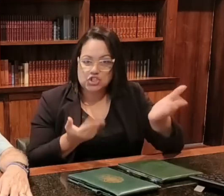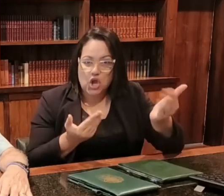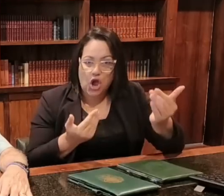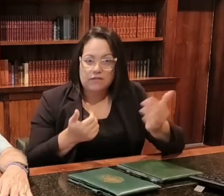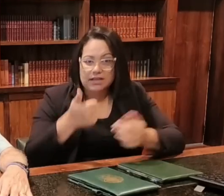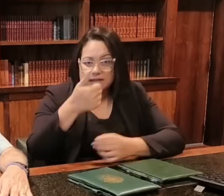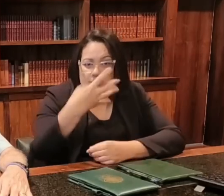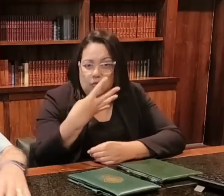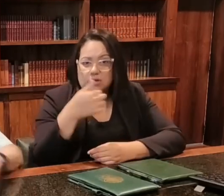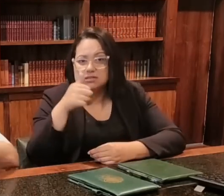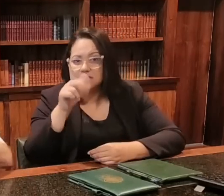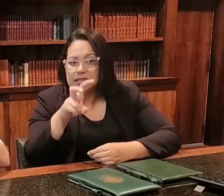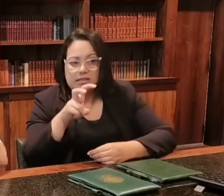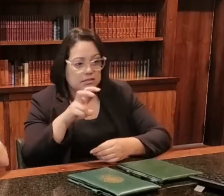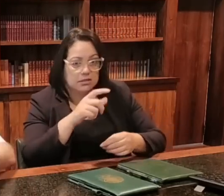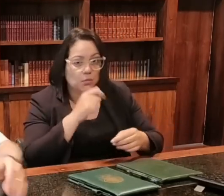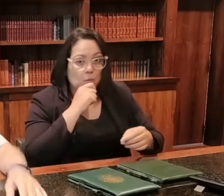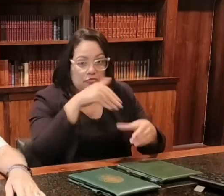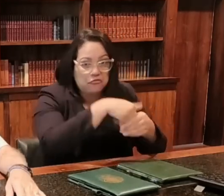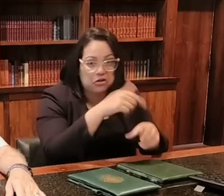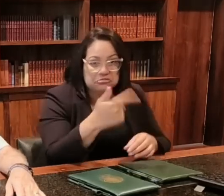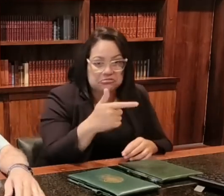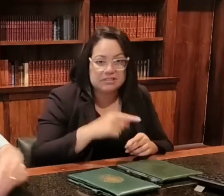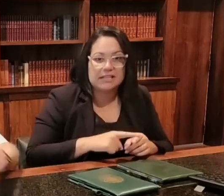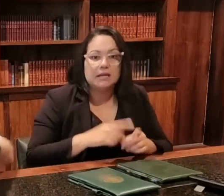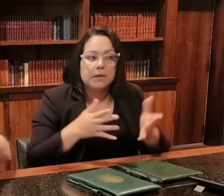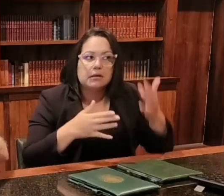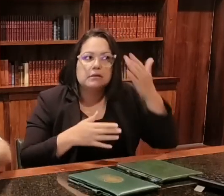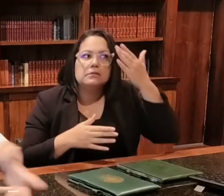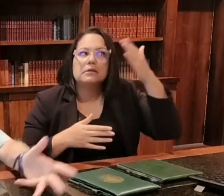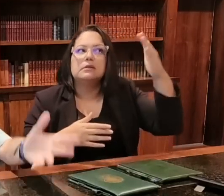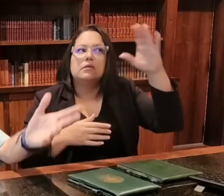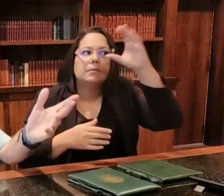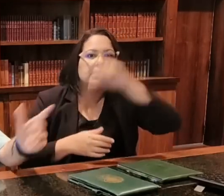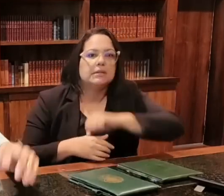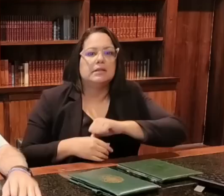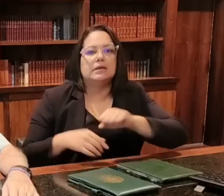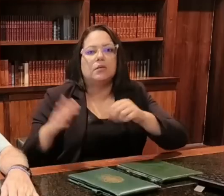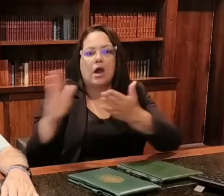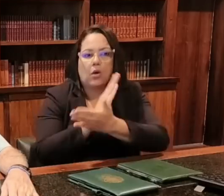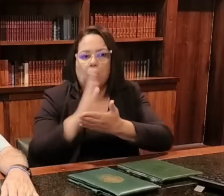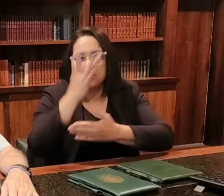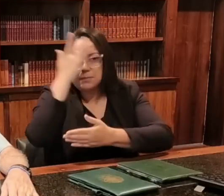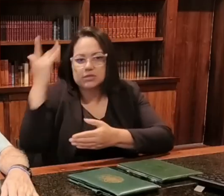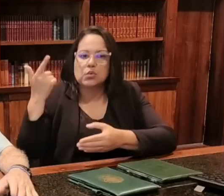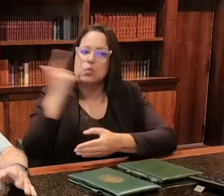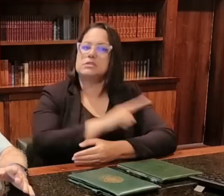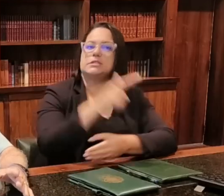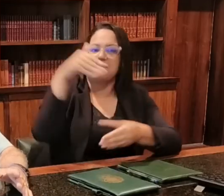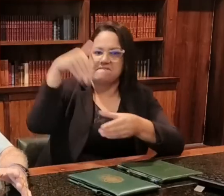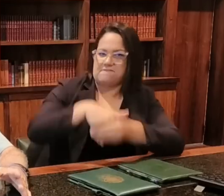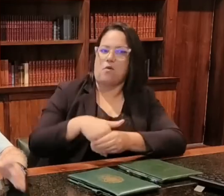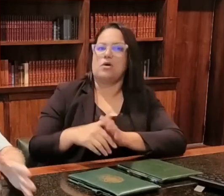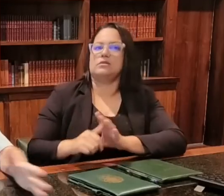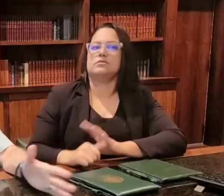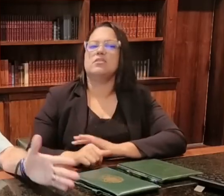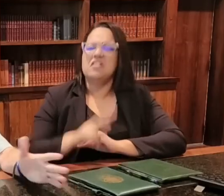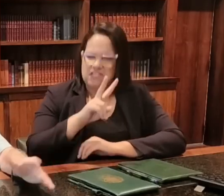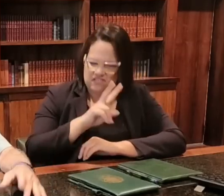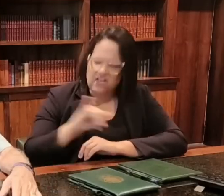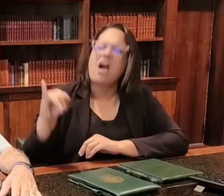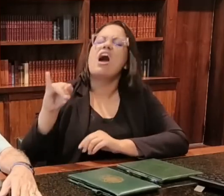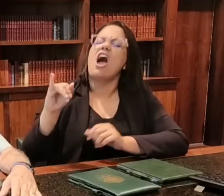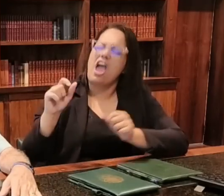esse apoio né Aos manifestantes Mas com esse tipo de equilíbrio de forças para que não